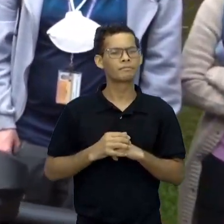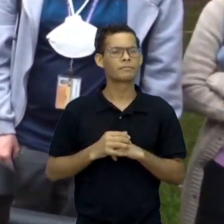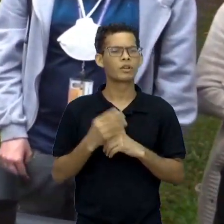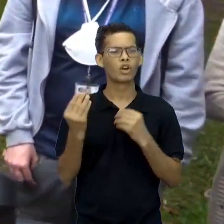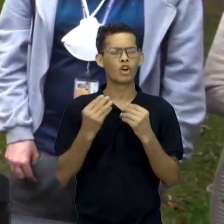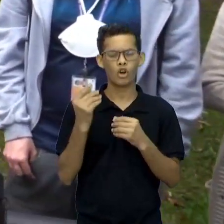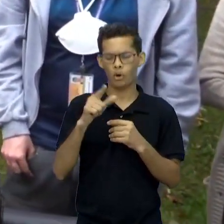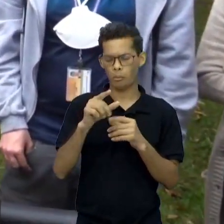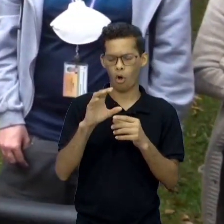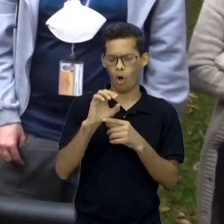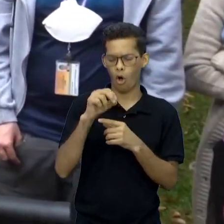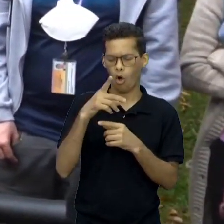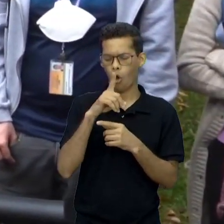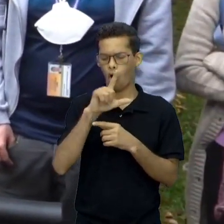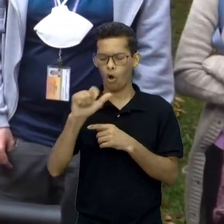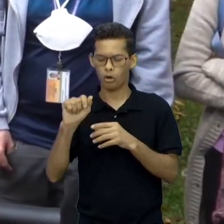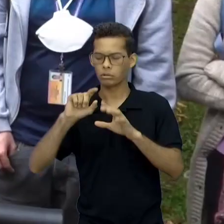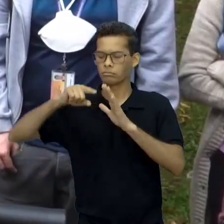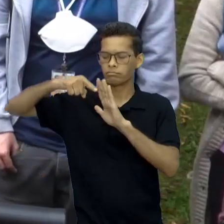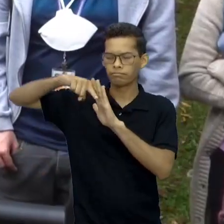a onda atenue no subsolo?